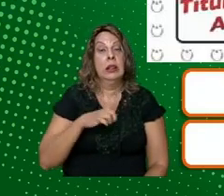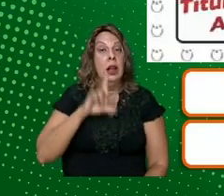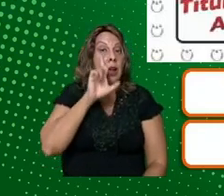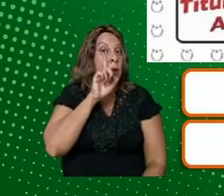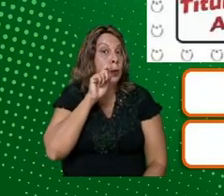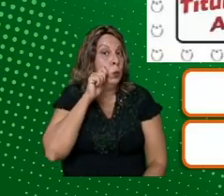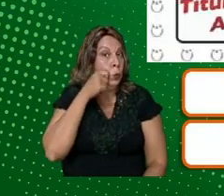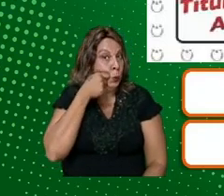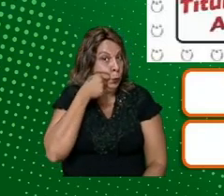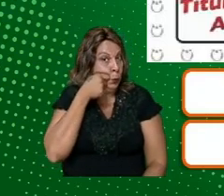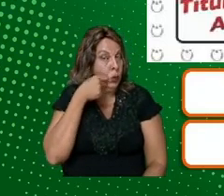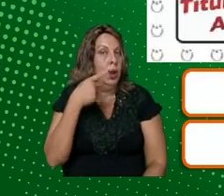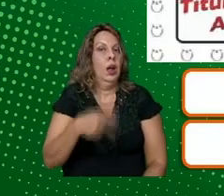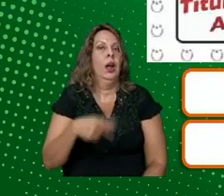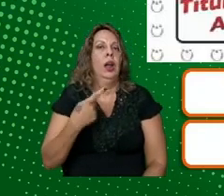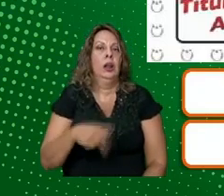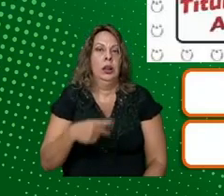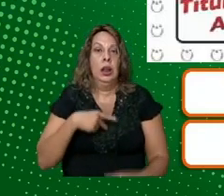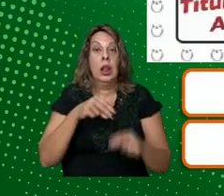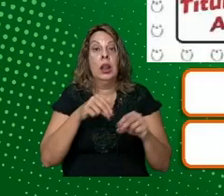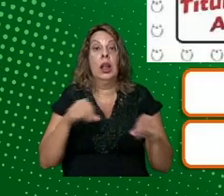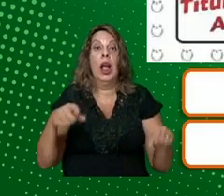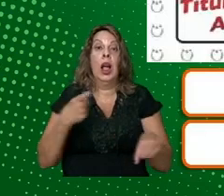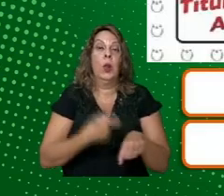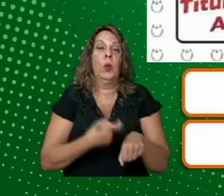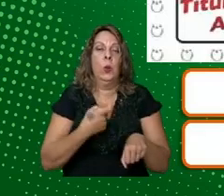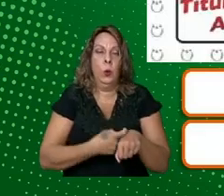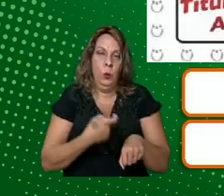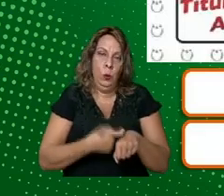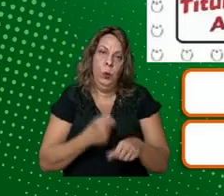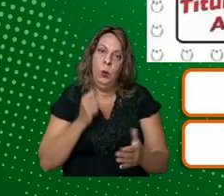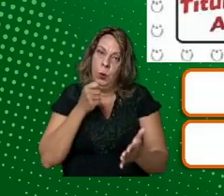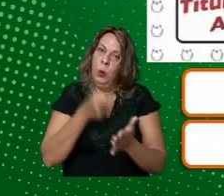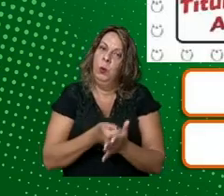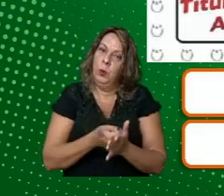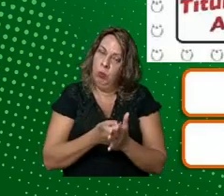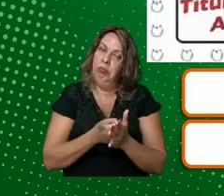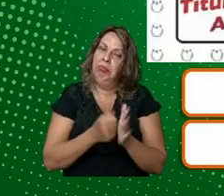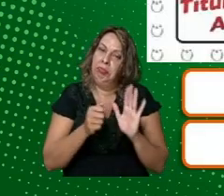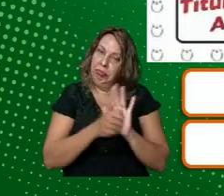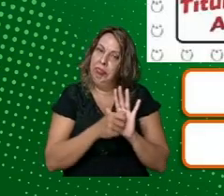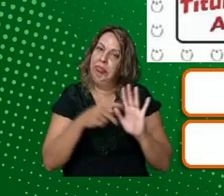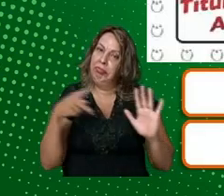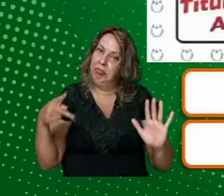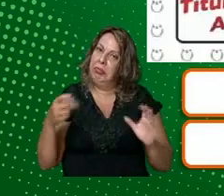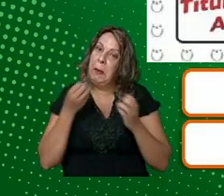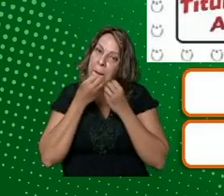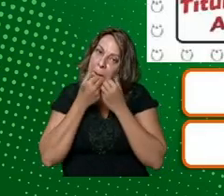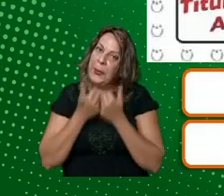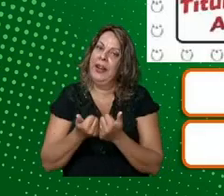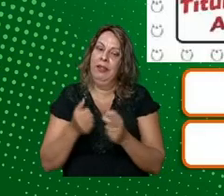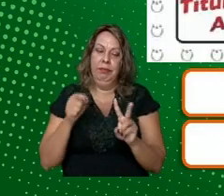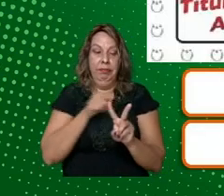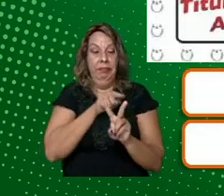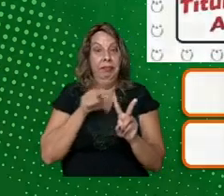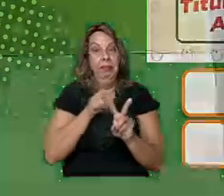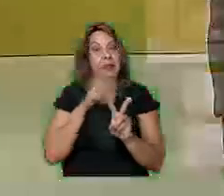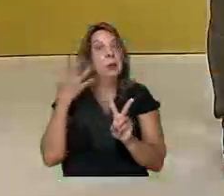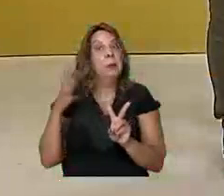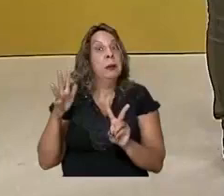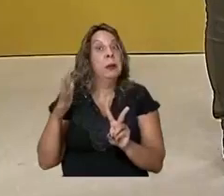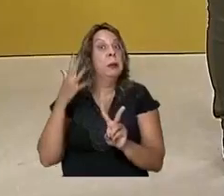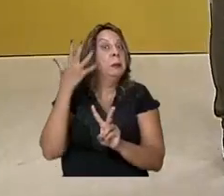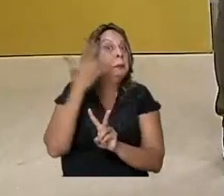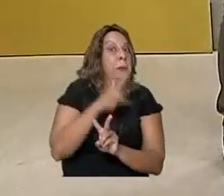Aracaju, do bairro Santa Maria, e adquiriu online. Muito bem, Rosilene. Parabéns para as duas.